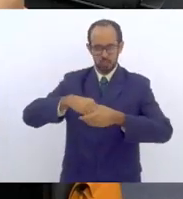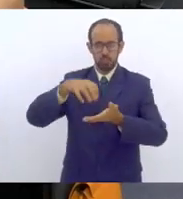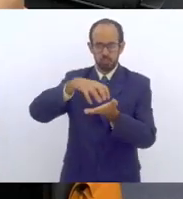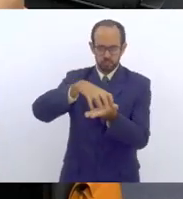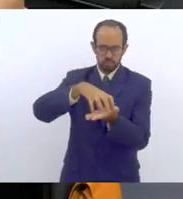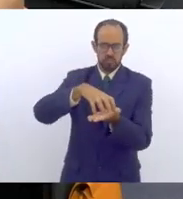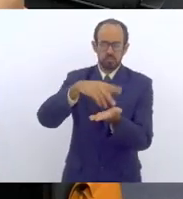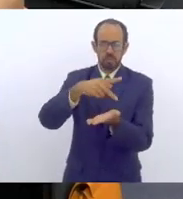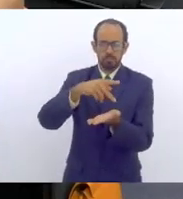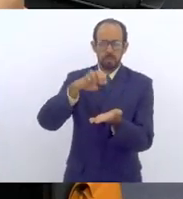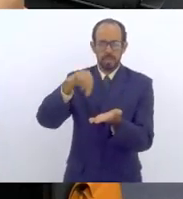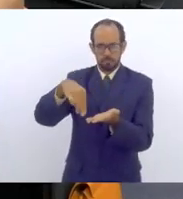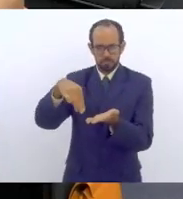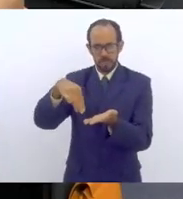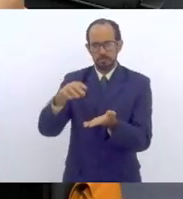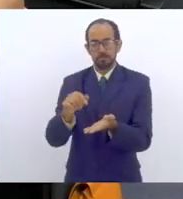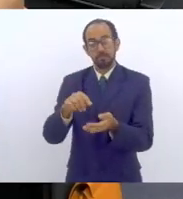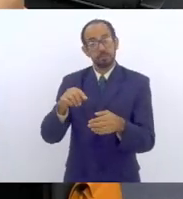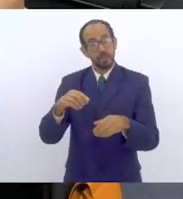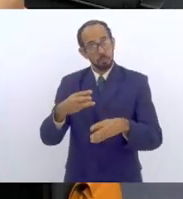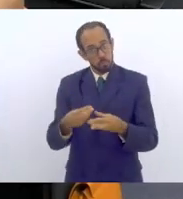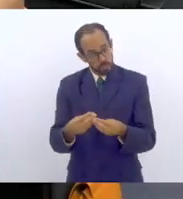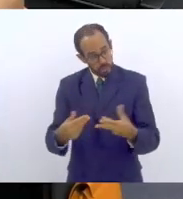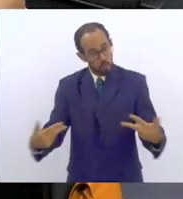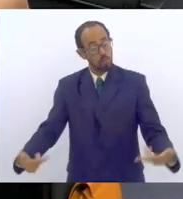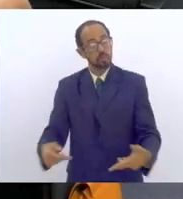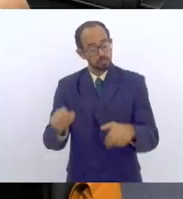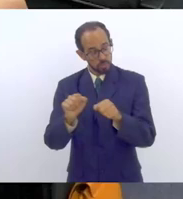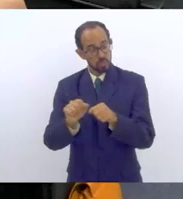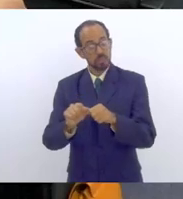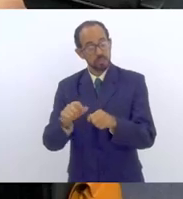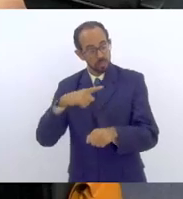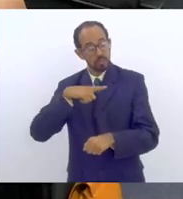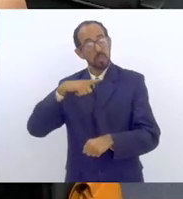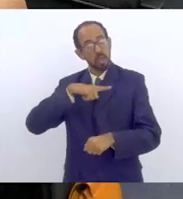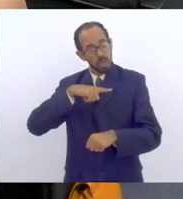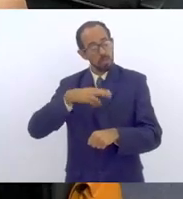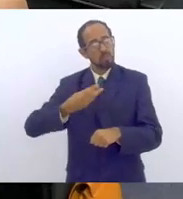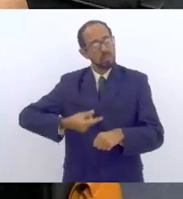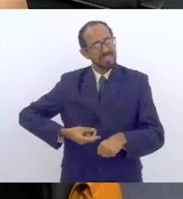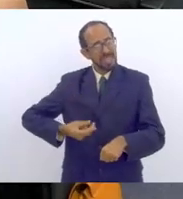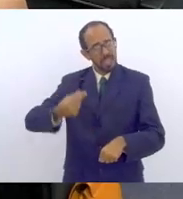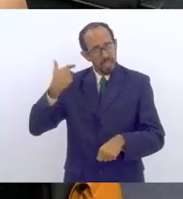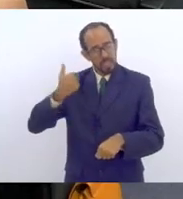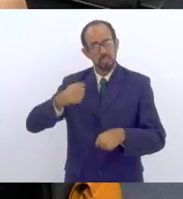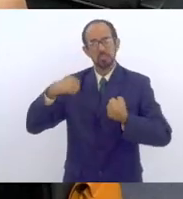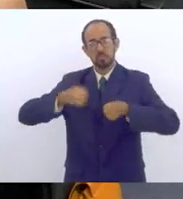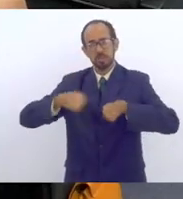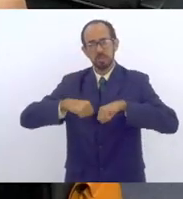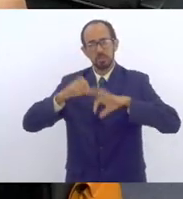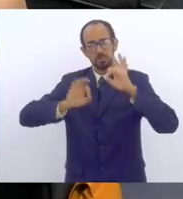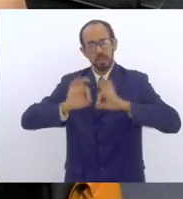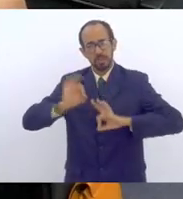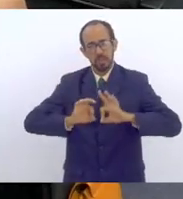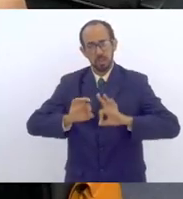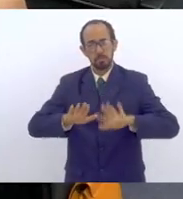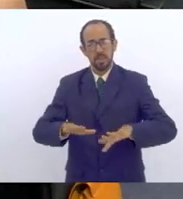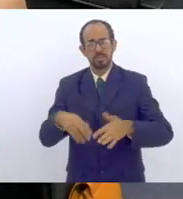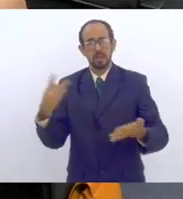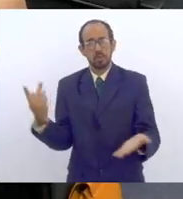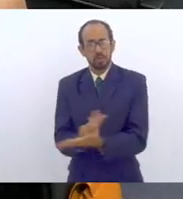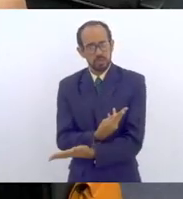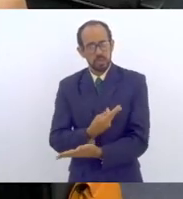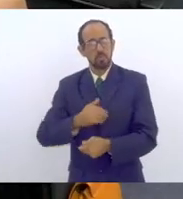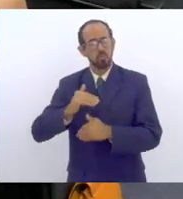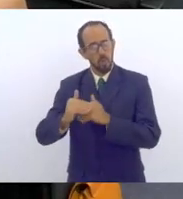tem muita coisa para fazer é verdade são muitos anos precisando planejar melhora a polícia militar mas tá acontecendo devagar